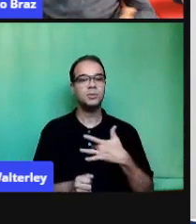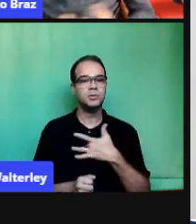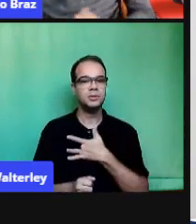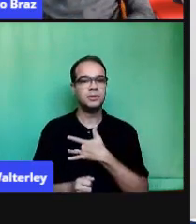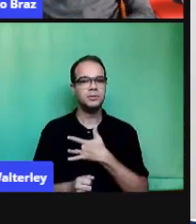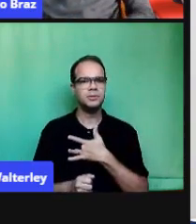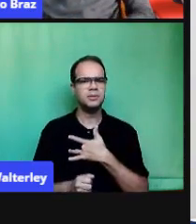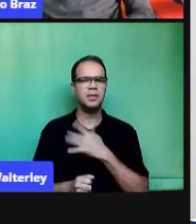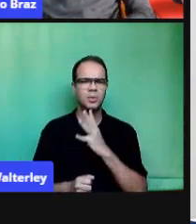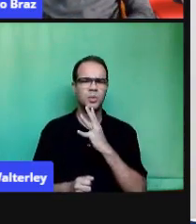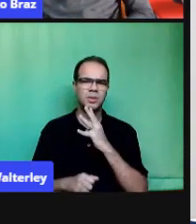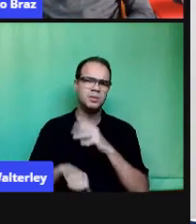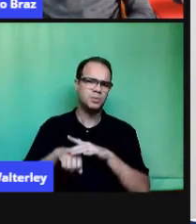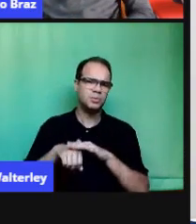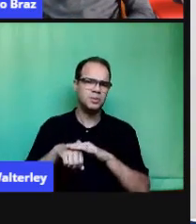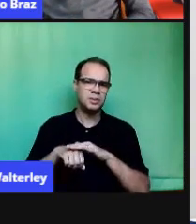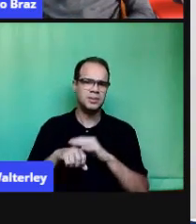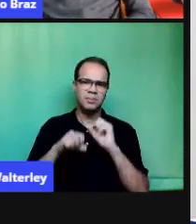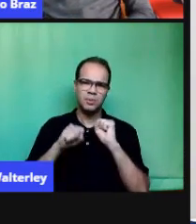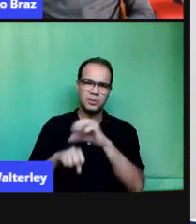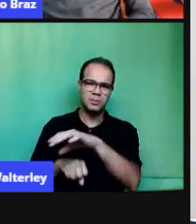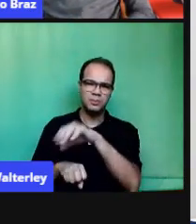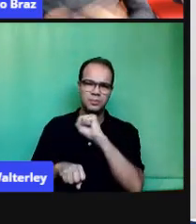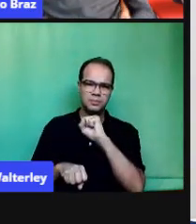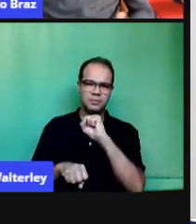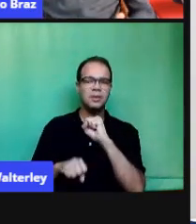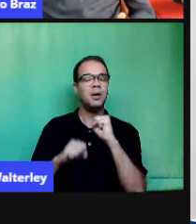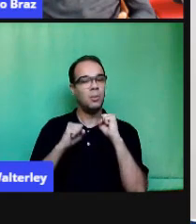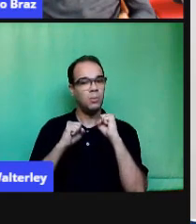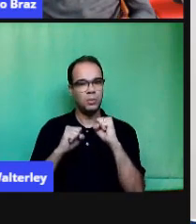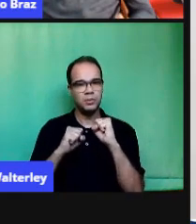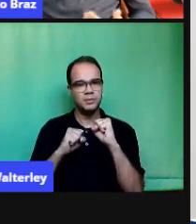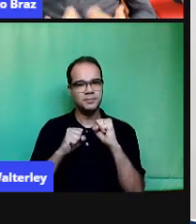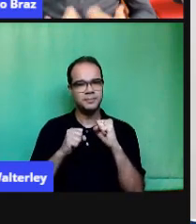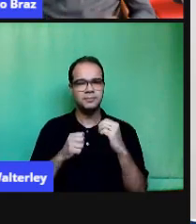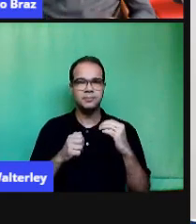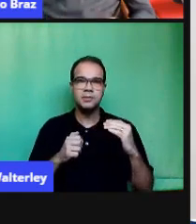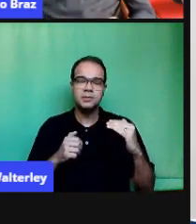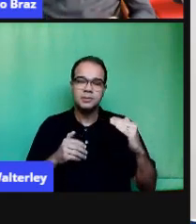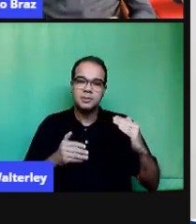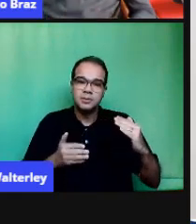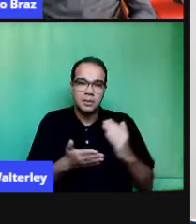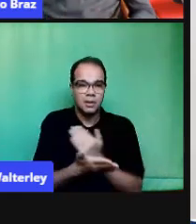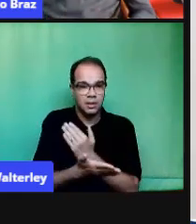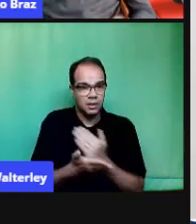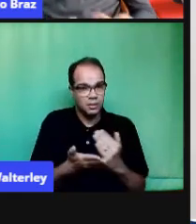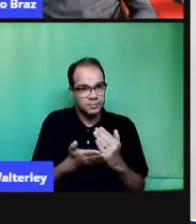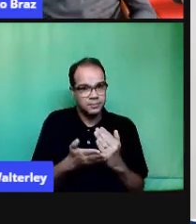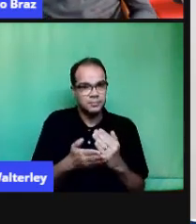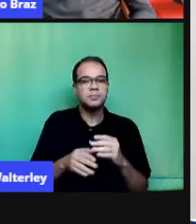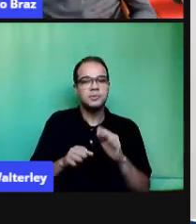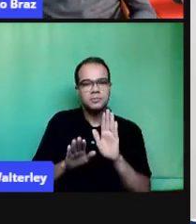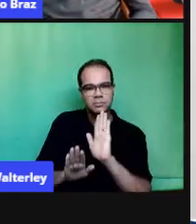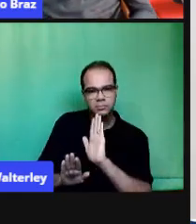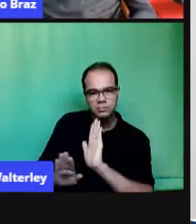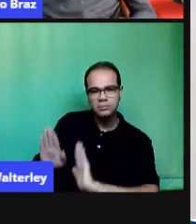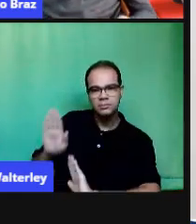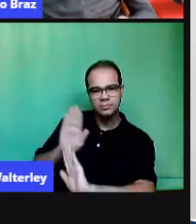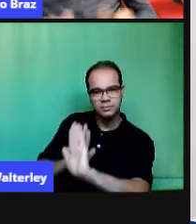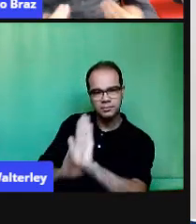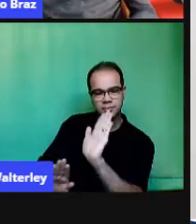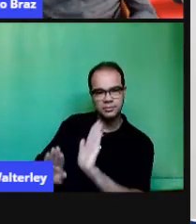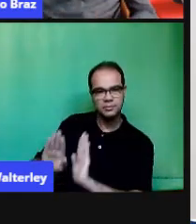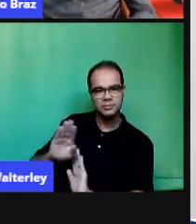algumas doenças que esses animais possam ter, né? Algumas delas nós precisamos cuidar rigorosamente porque